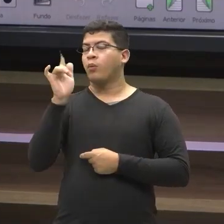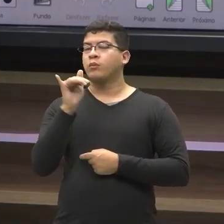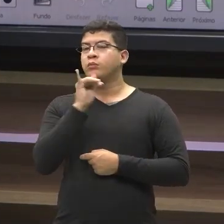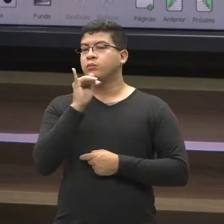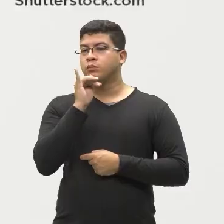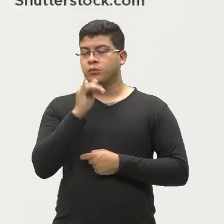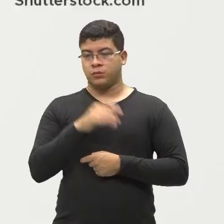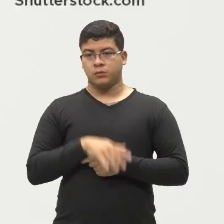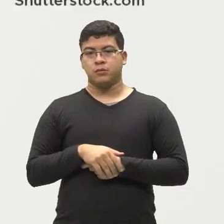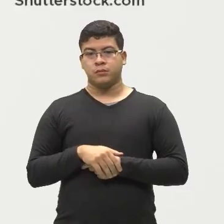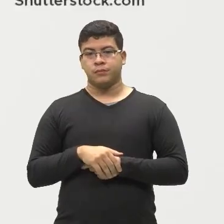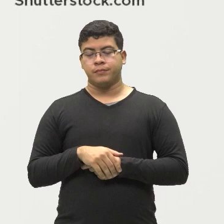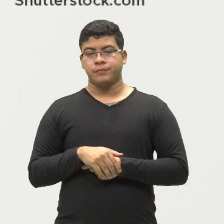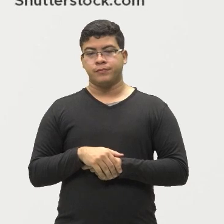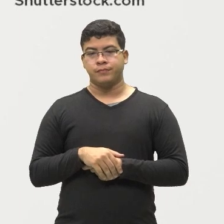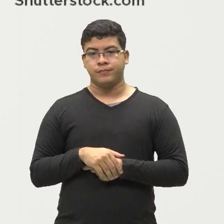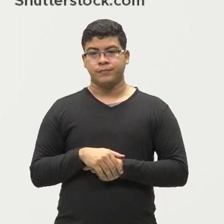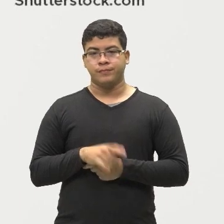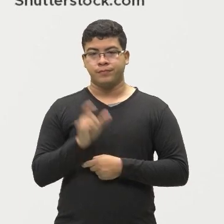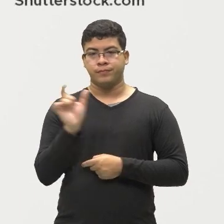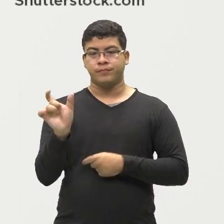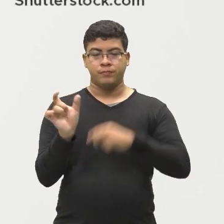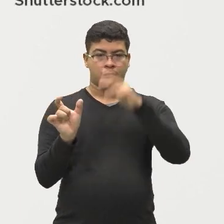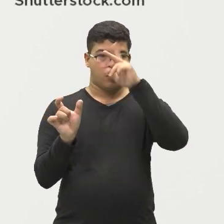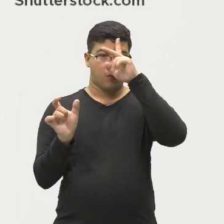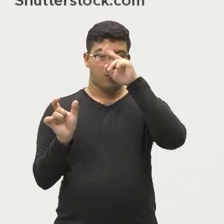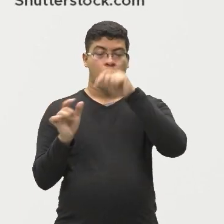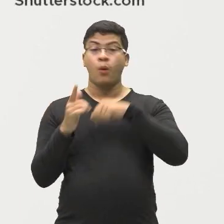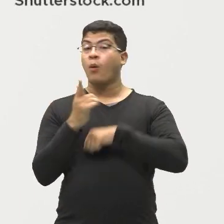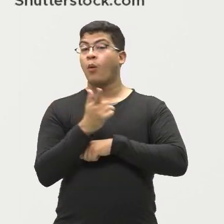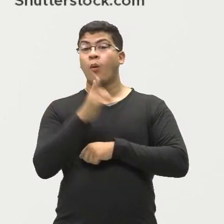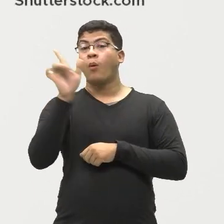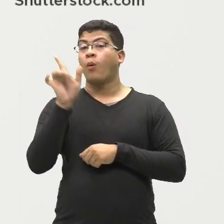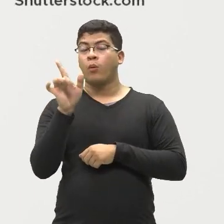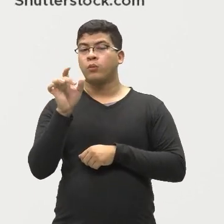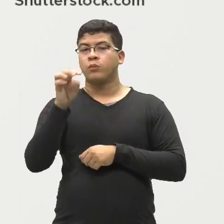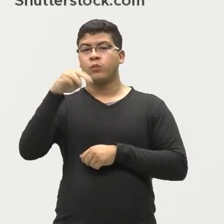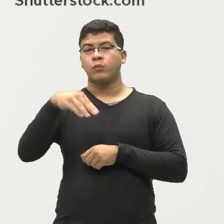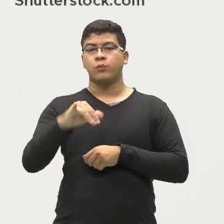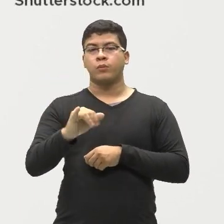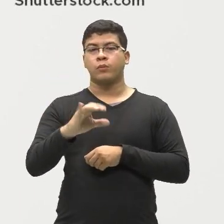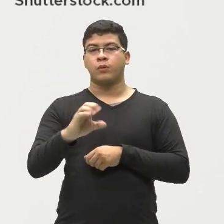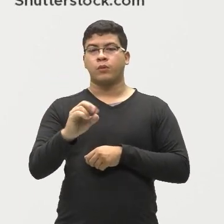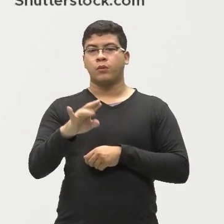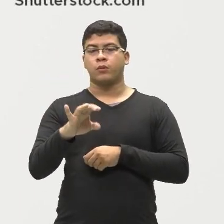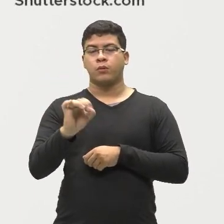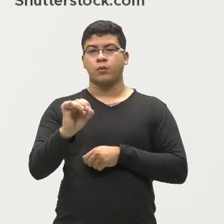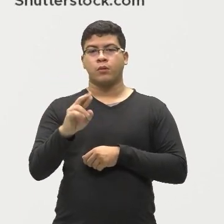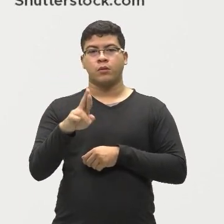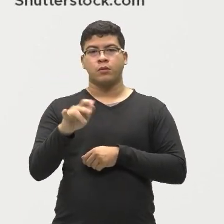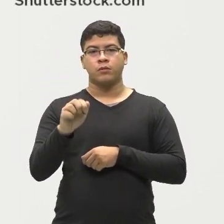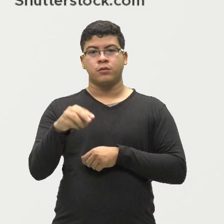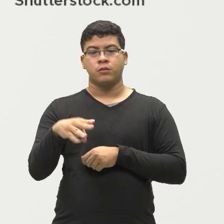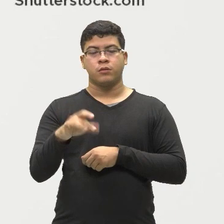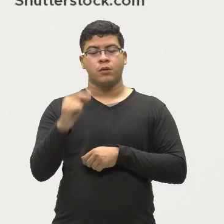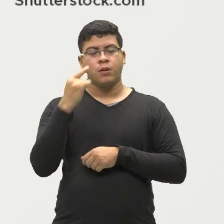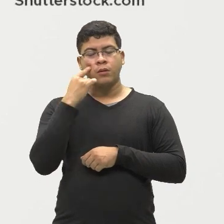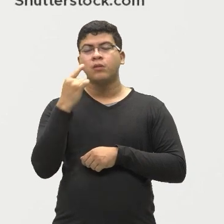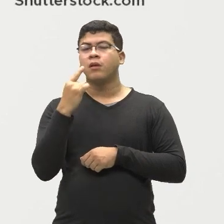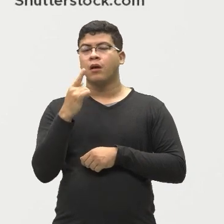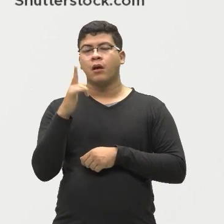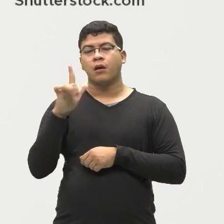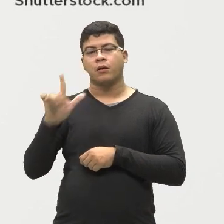de parasitas, né, que levam a ele esse micro-organismo dentro do seu corpo, que é no caso da